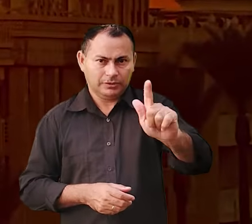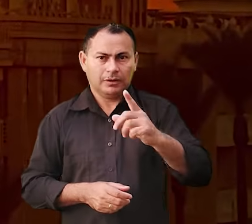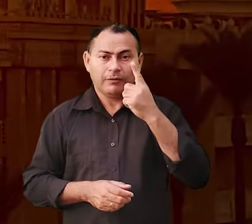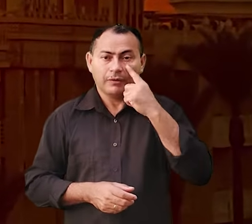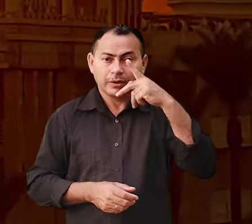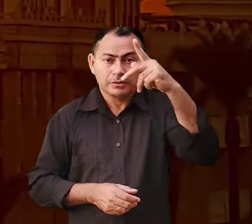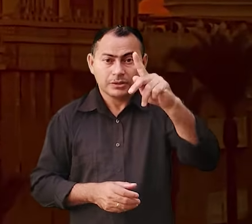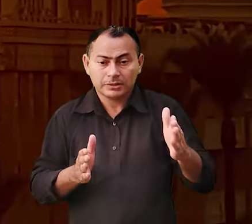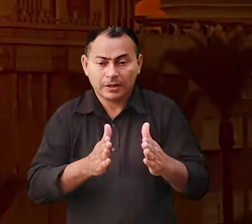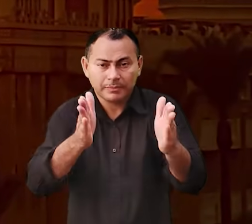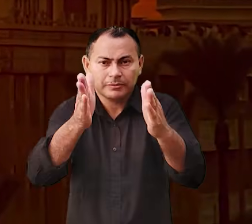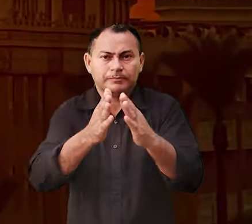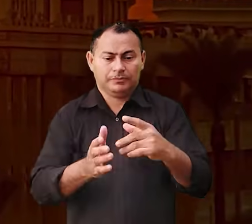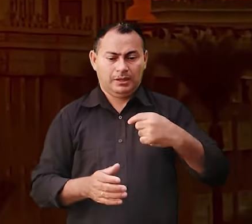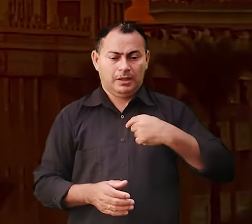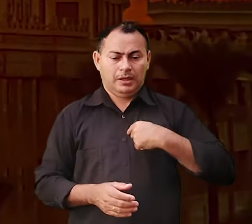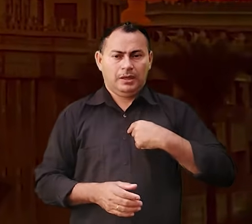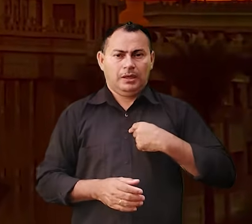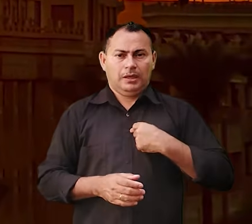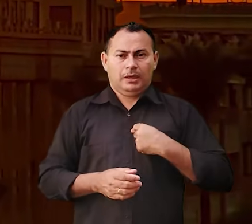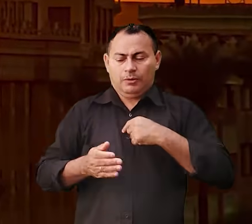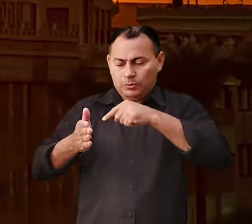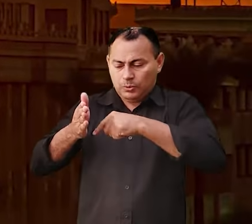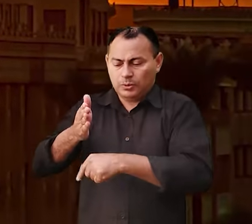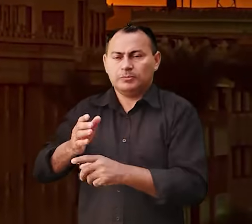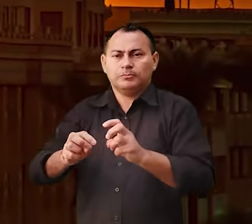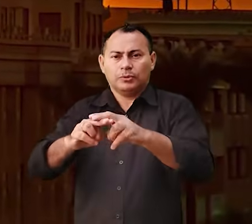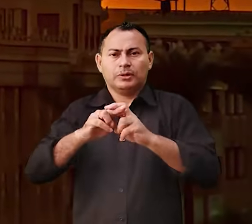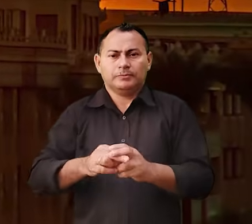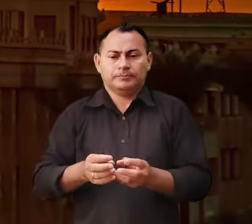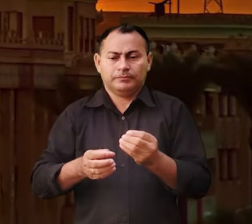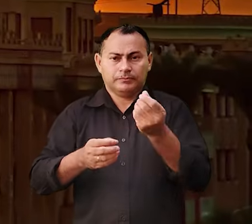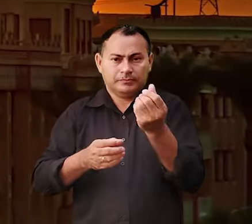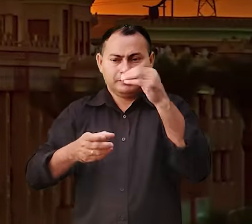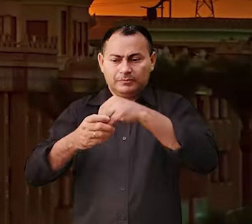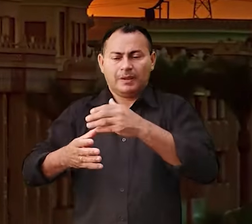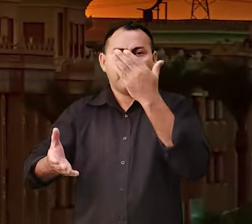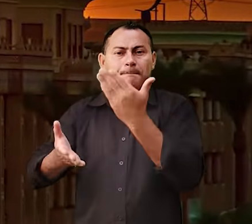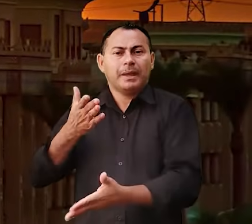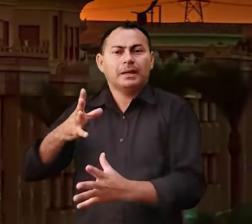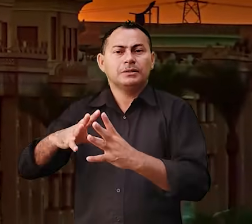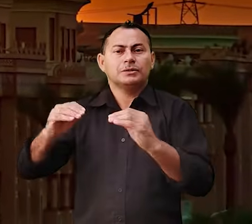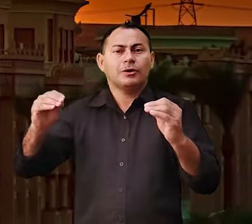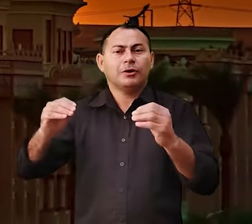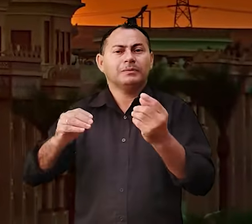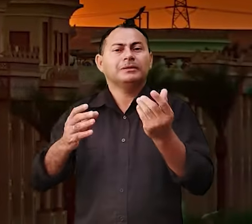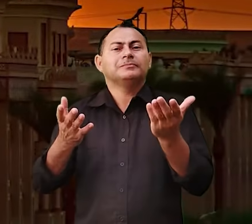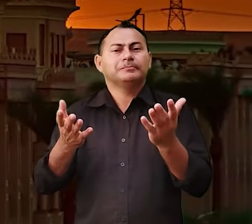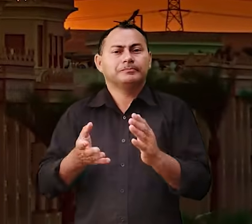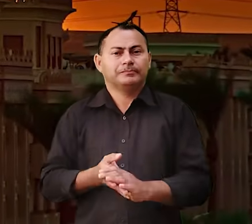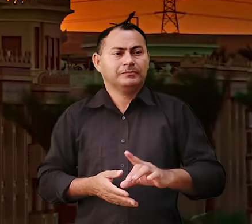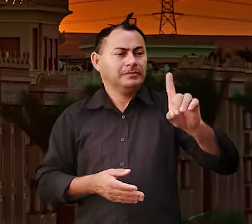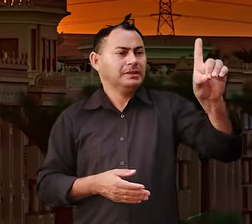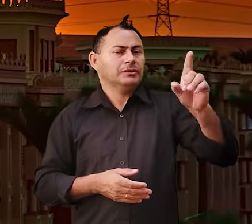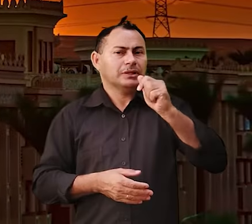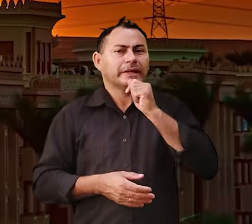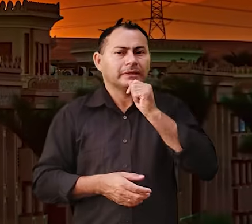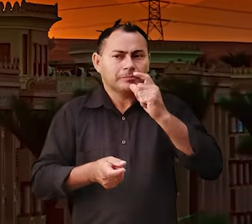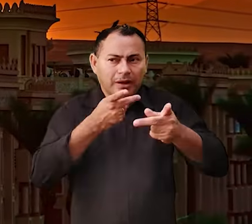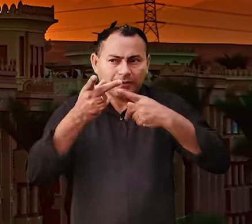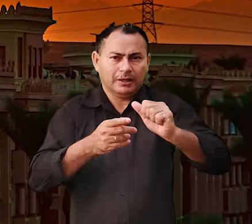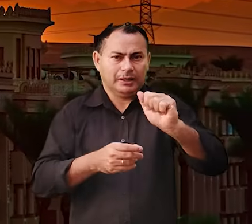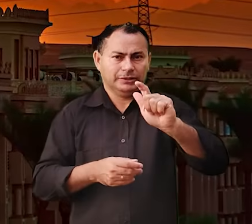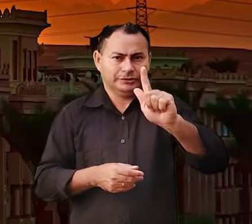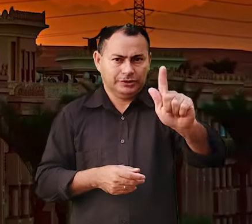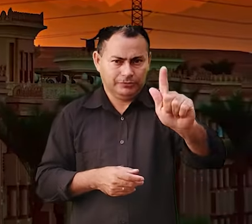os seus caminhos. Fui eu que furei as bolsas e por isso o dinheiro de vocês some. Deus ainda